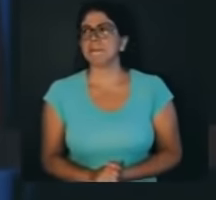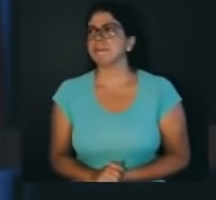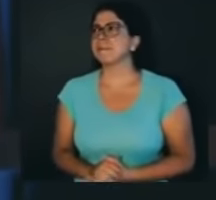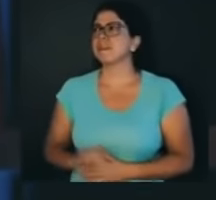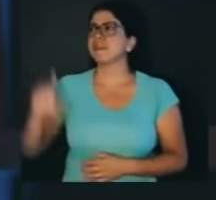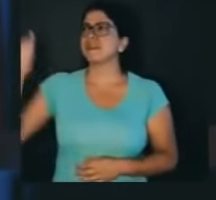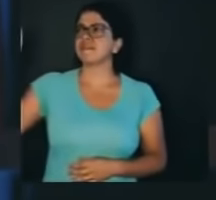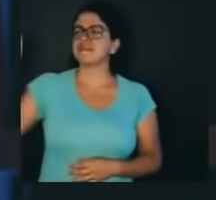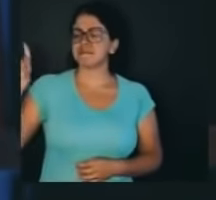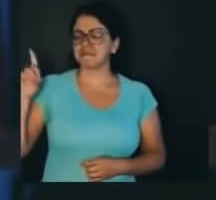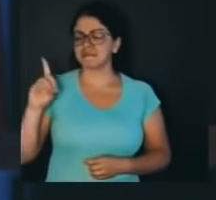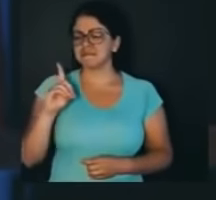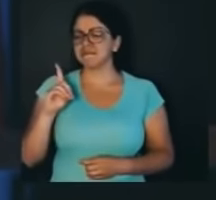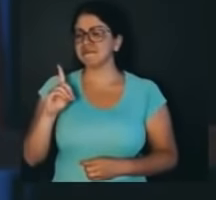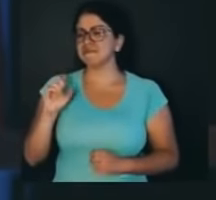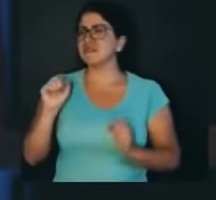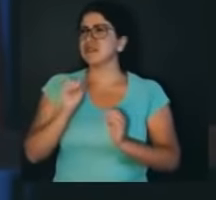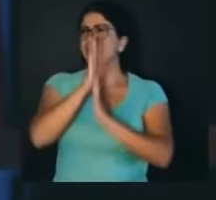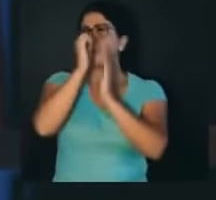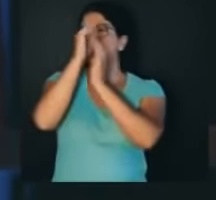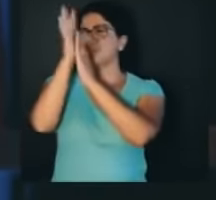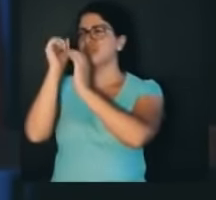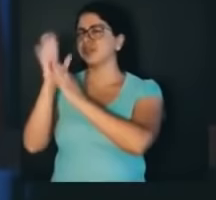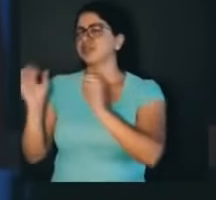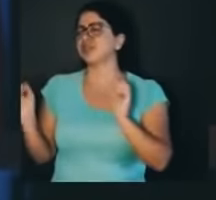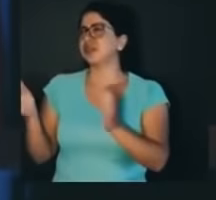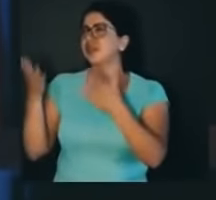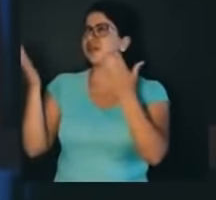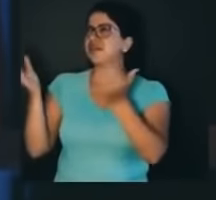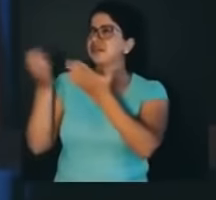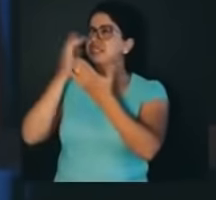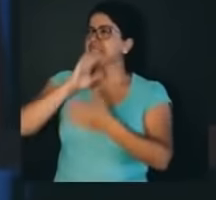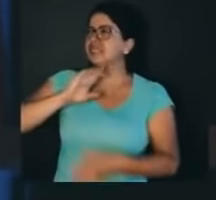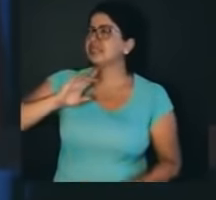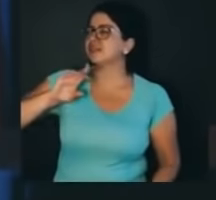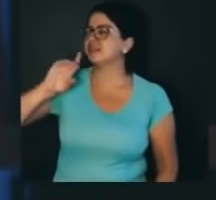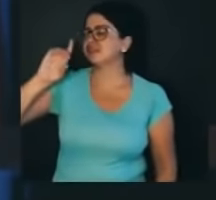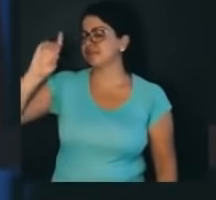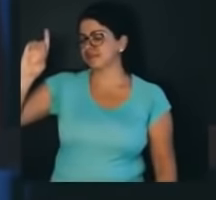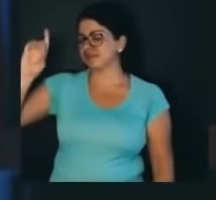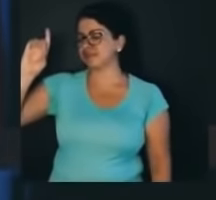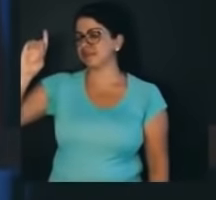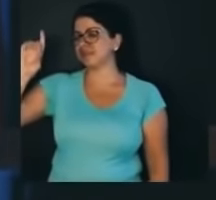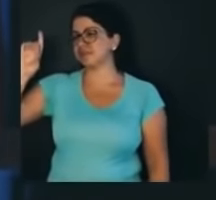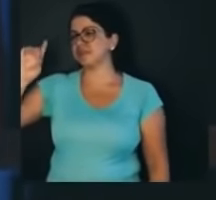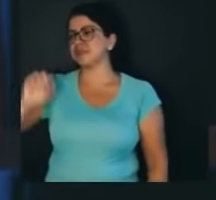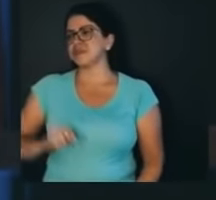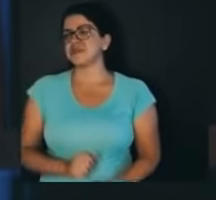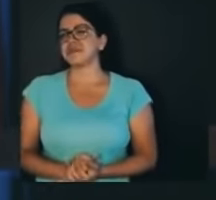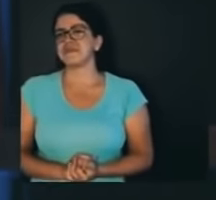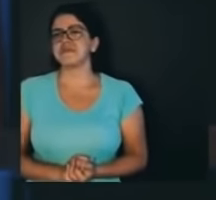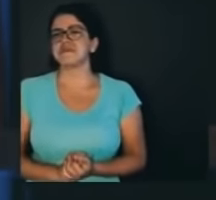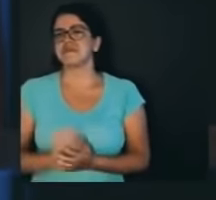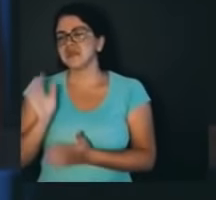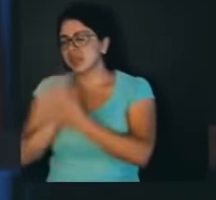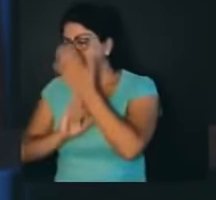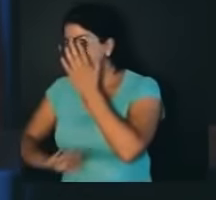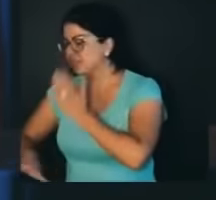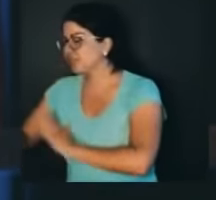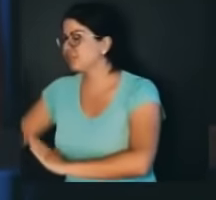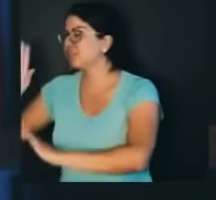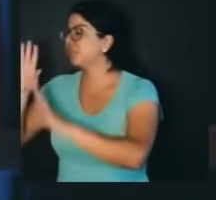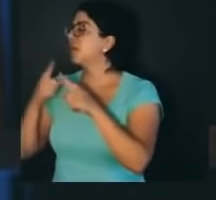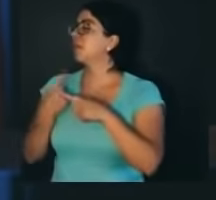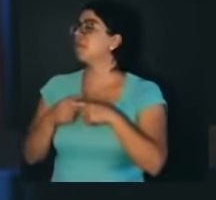louvamos e glorificamos teu nome por tua bondade, tua graça e tua misericórdia, Senhor. Para te adorar, nós